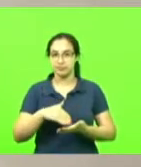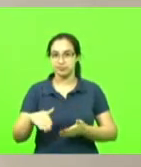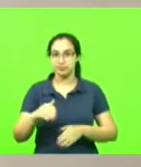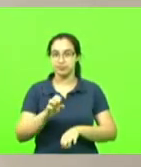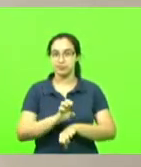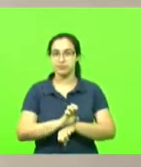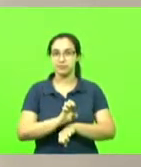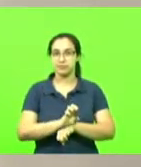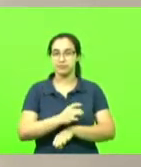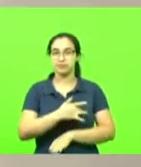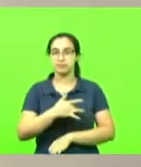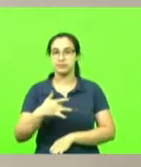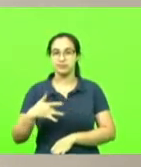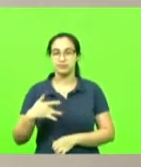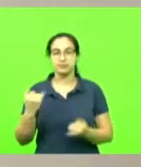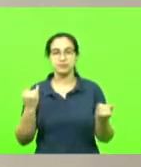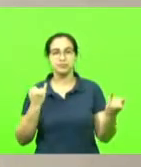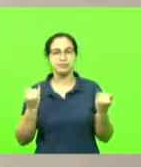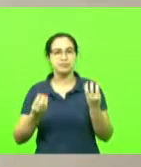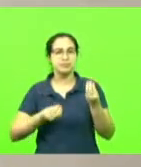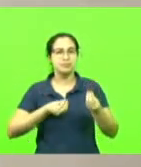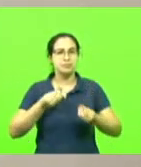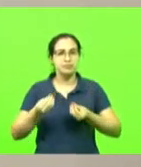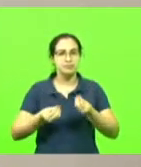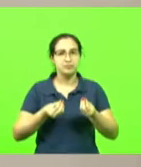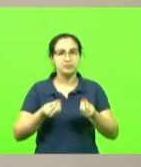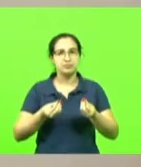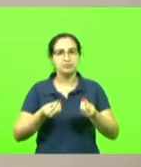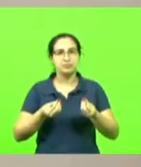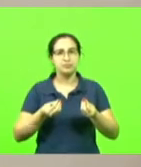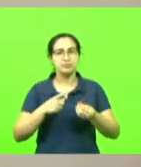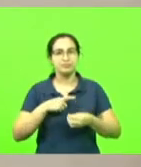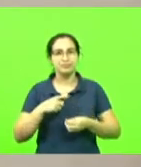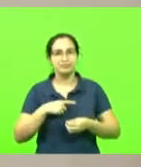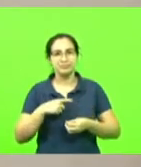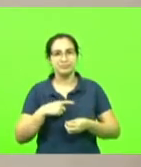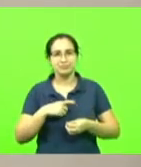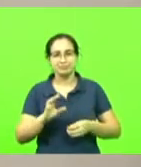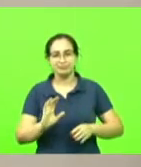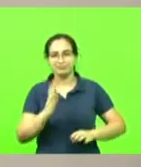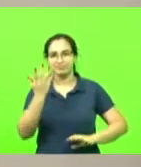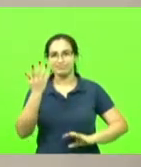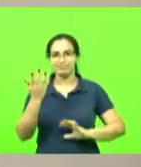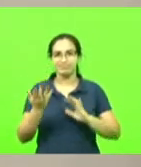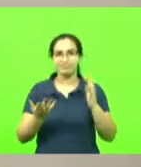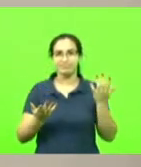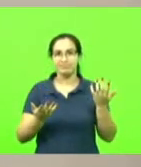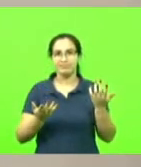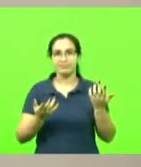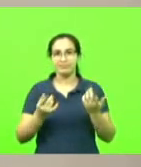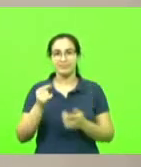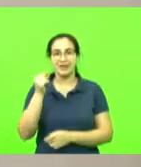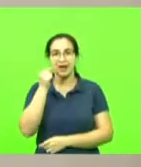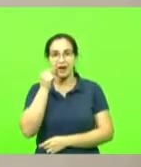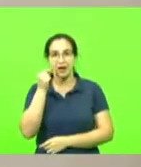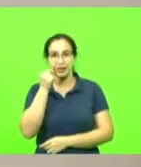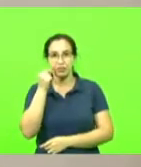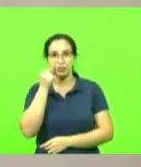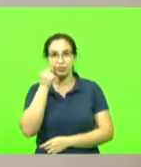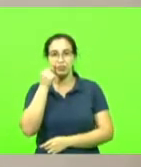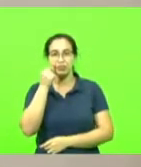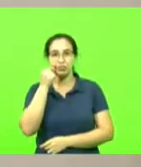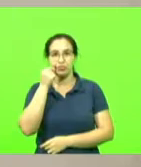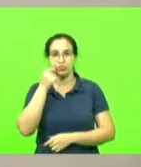informações acerca do aparecimento de ratos em leitos e outros ambientes